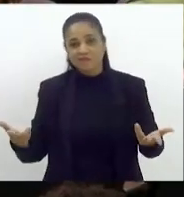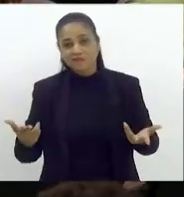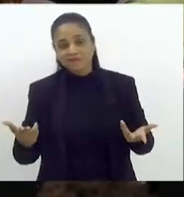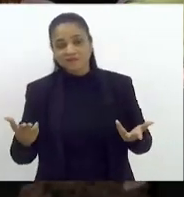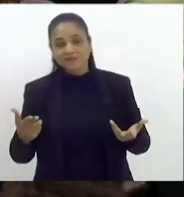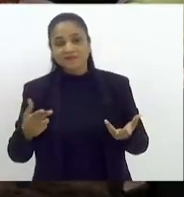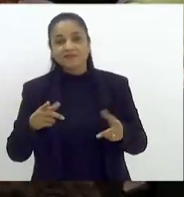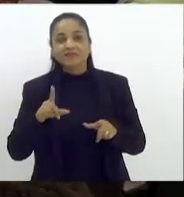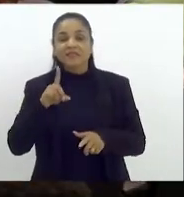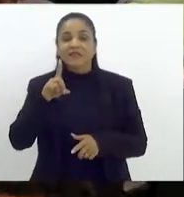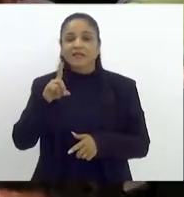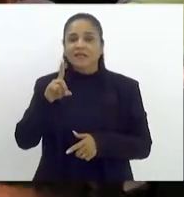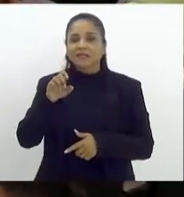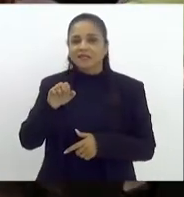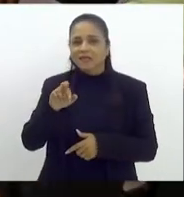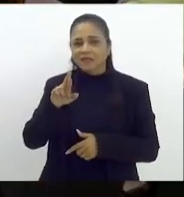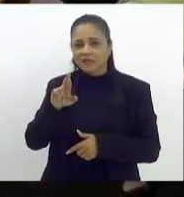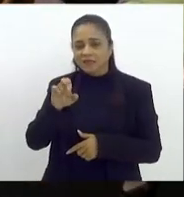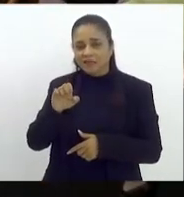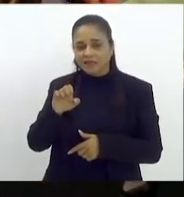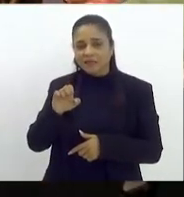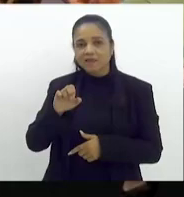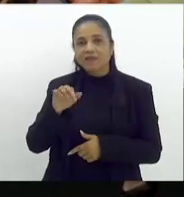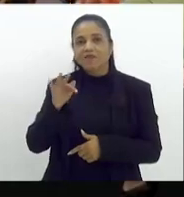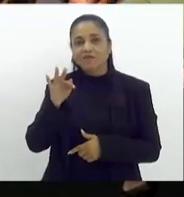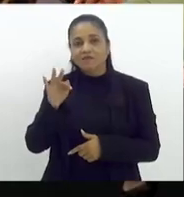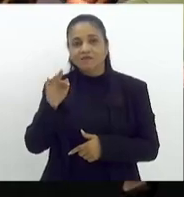derê Gomes da faferj